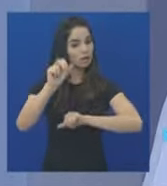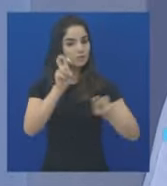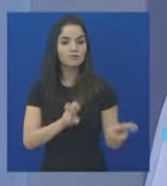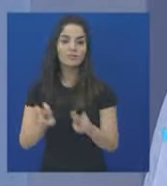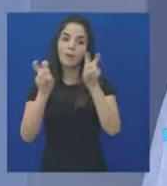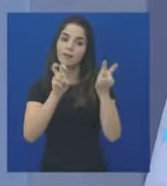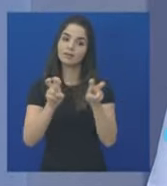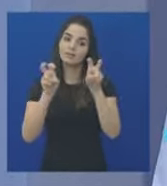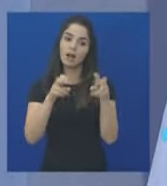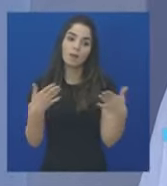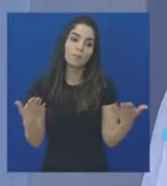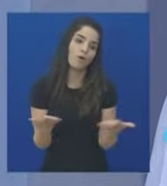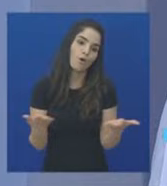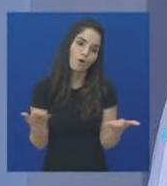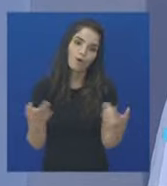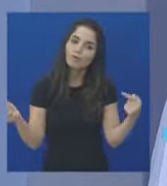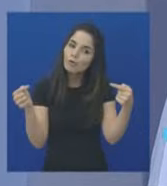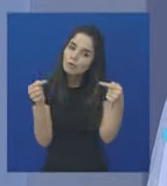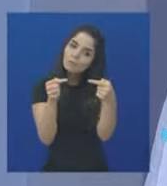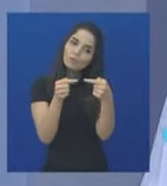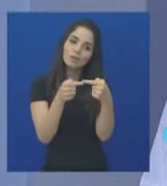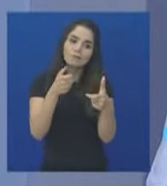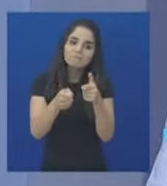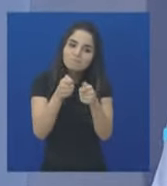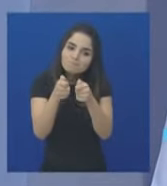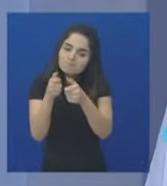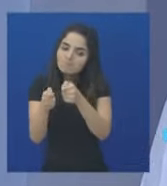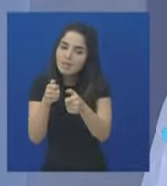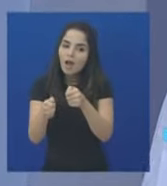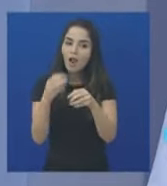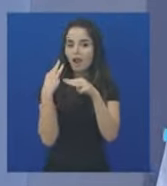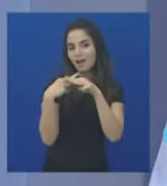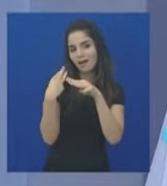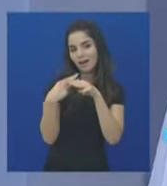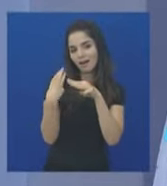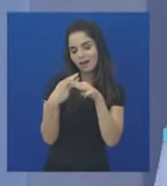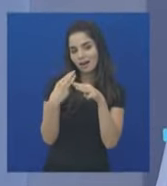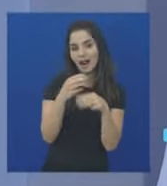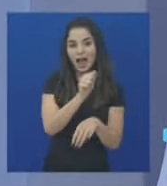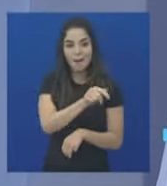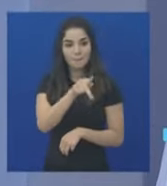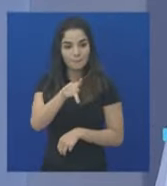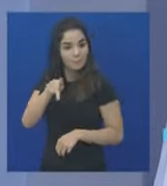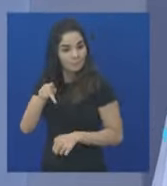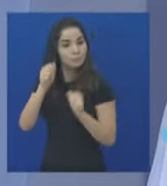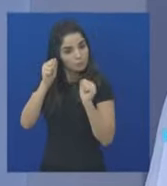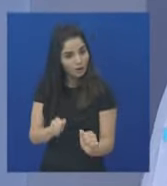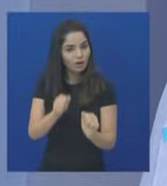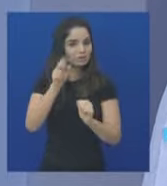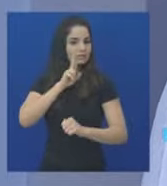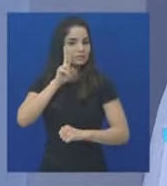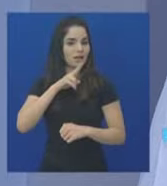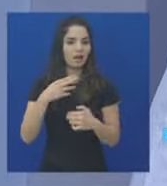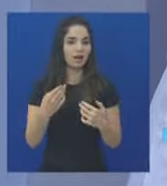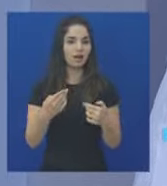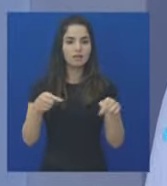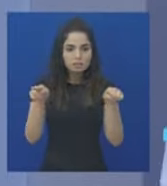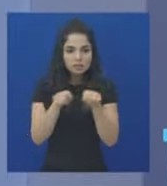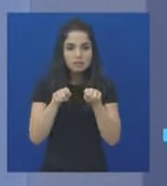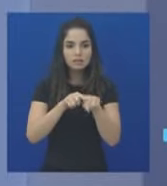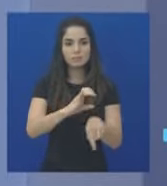qualquer coisa você pede pelo WhatsApp, você pede pelo aplicativo da internet. Então não é possível